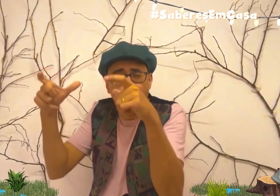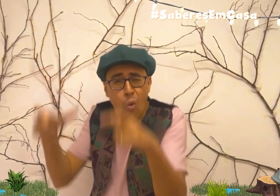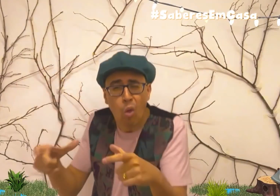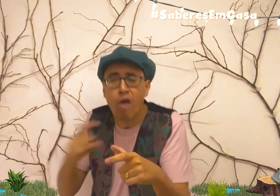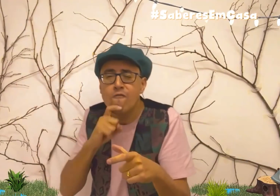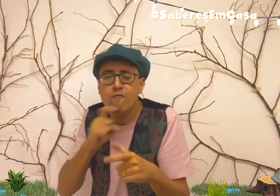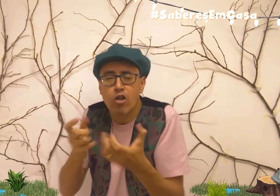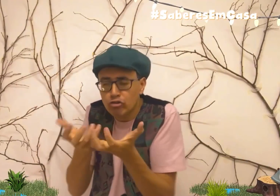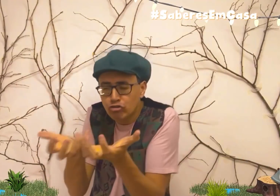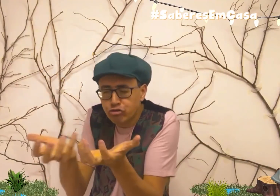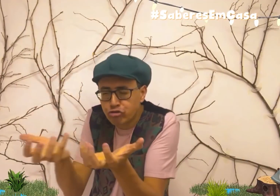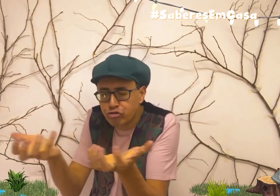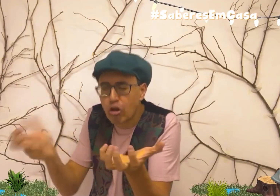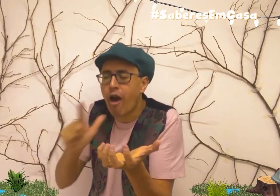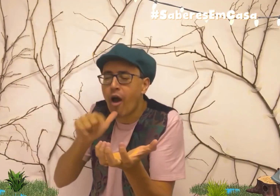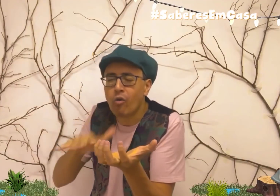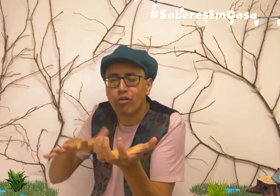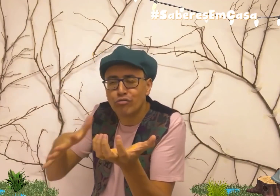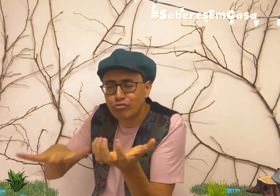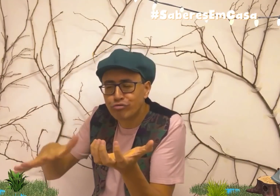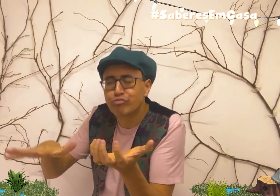Lá no banhado,